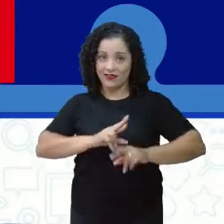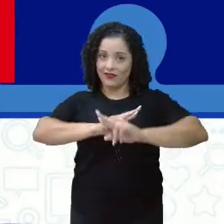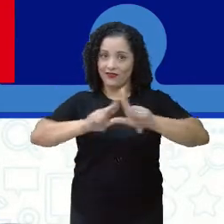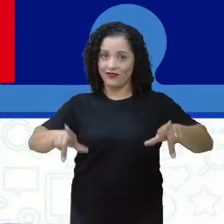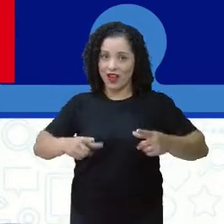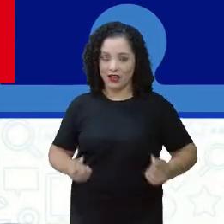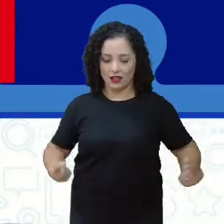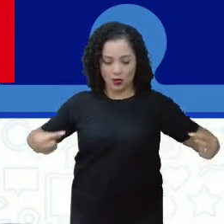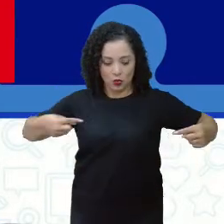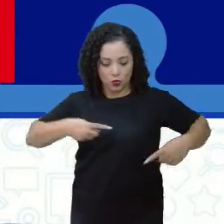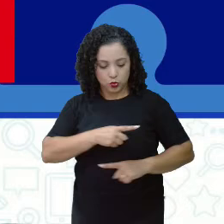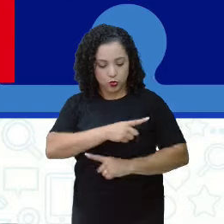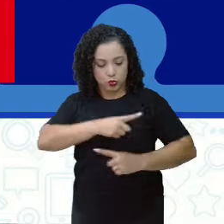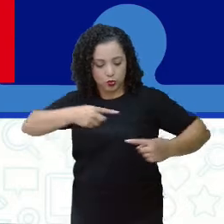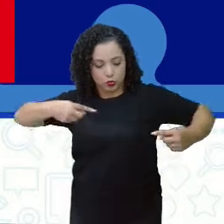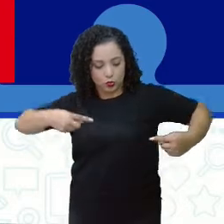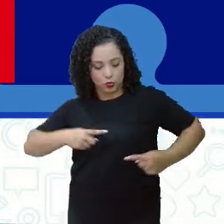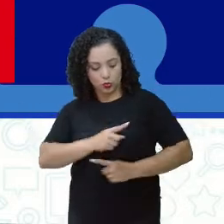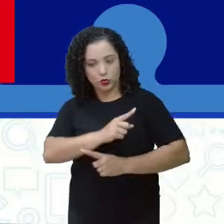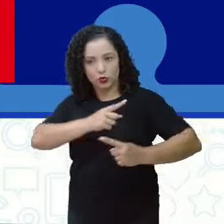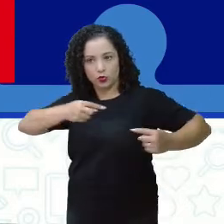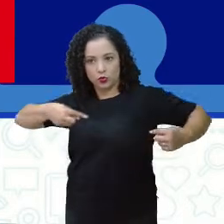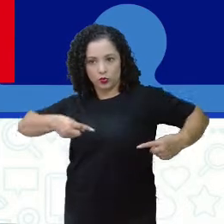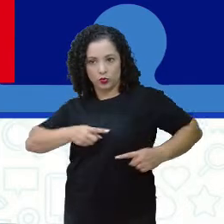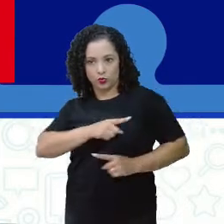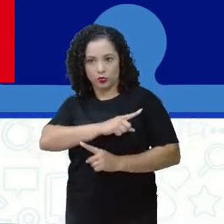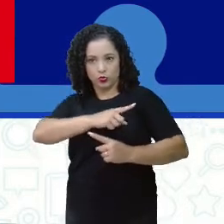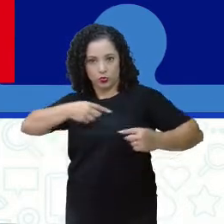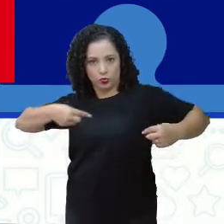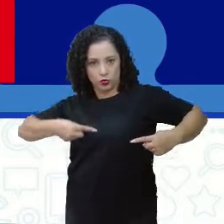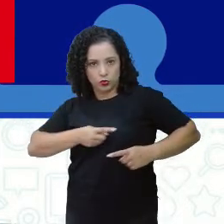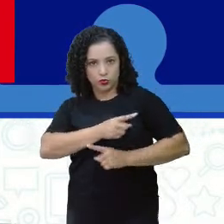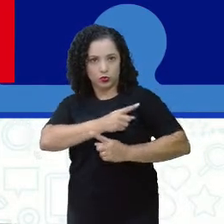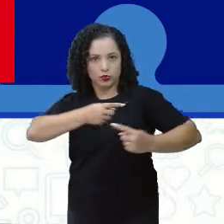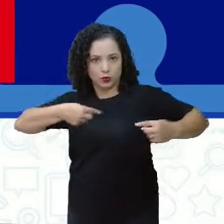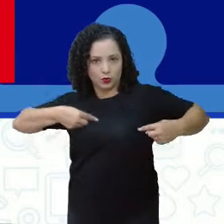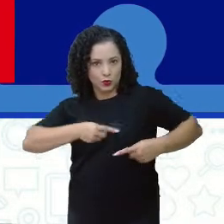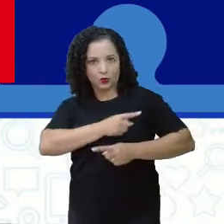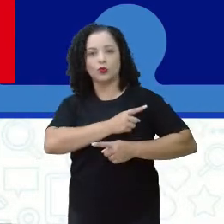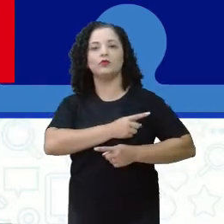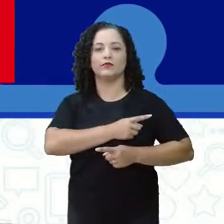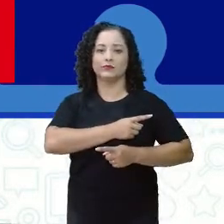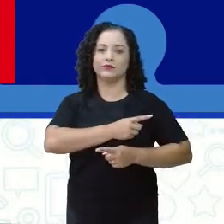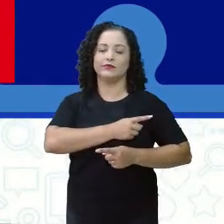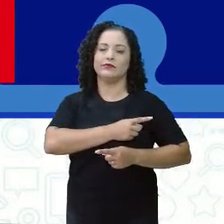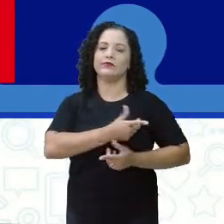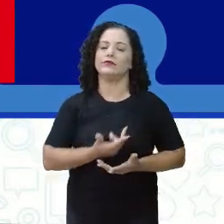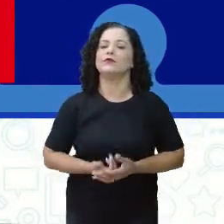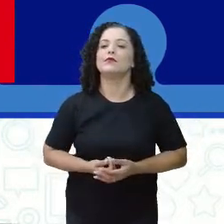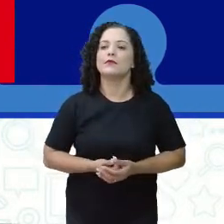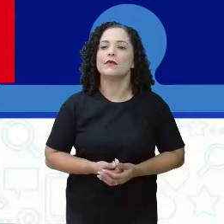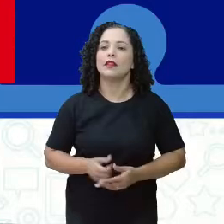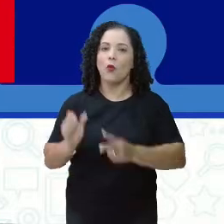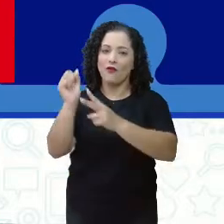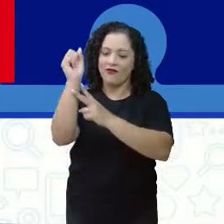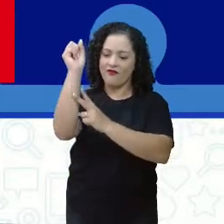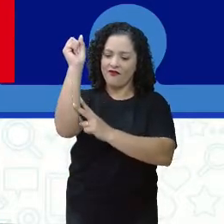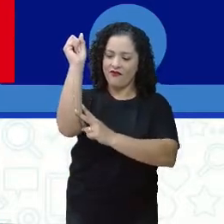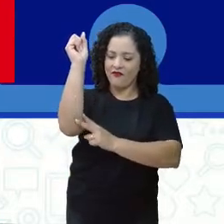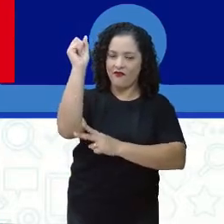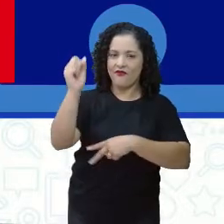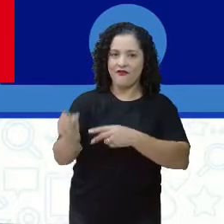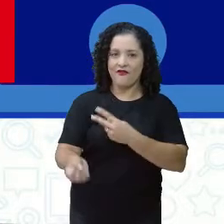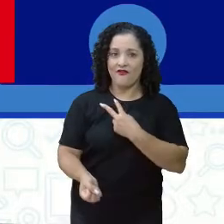cima, possui válvulas que garantem o fluxo de sangue. Então, no percurso das veias vão